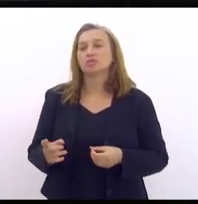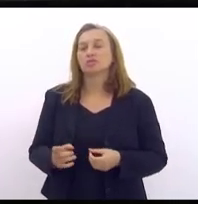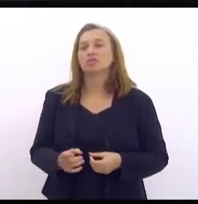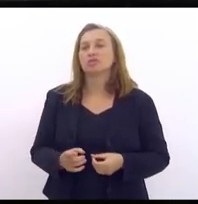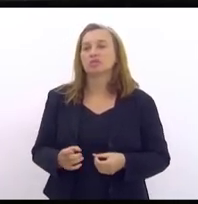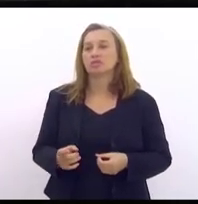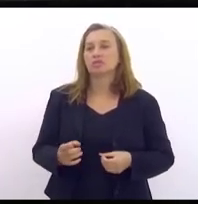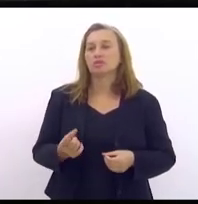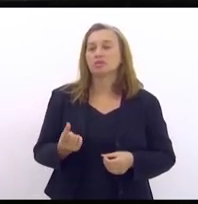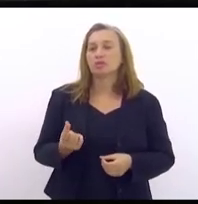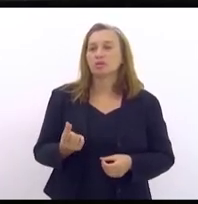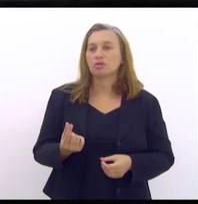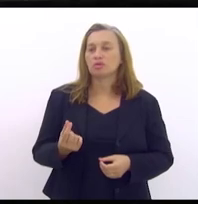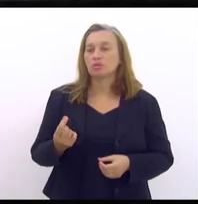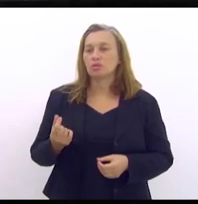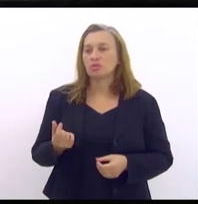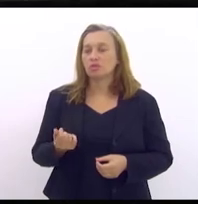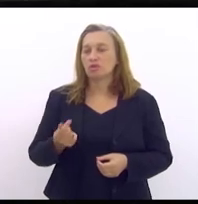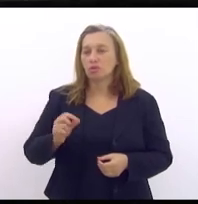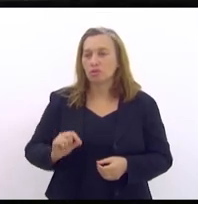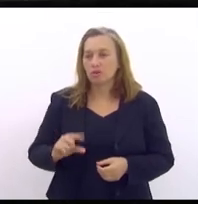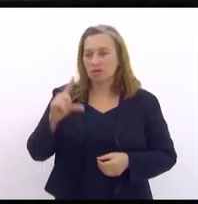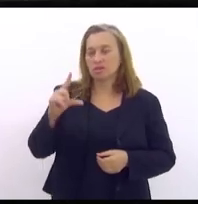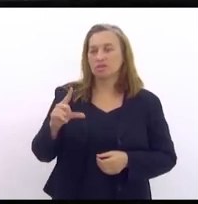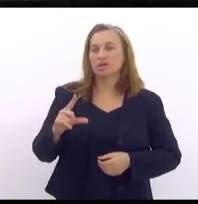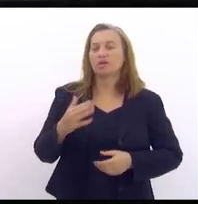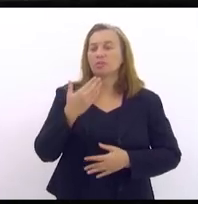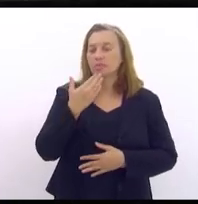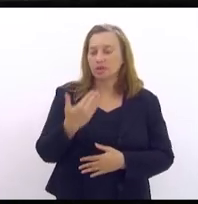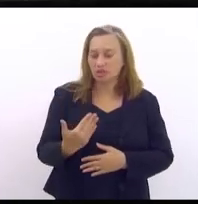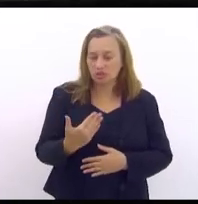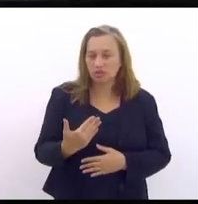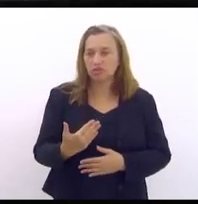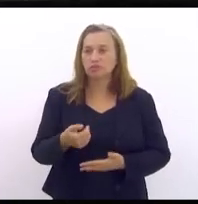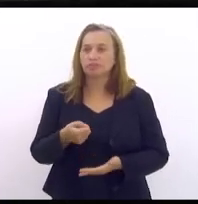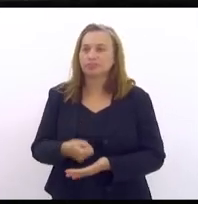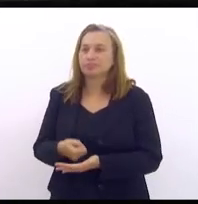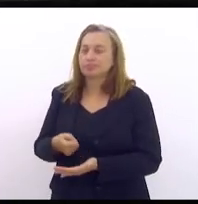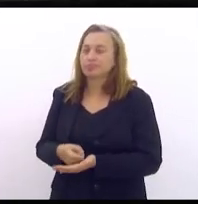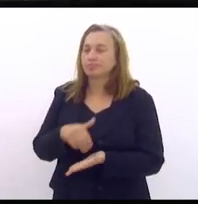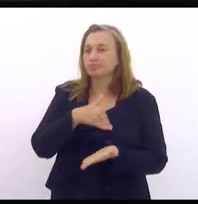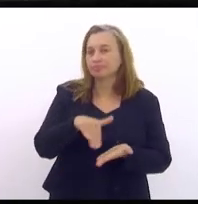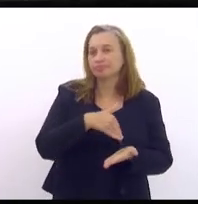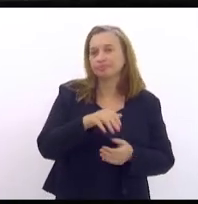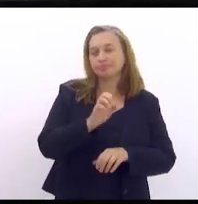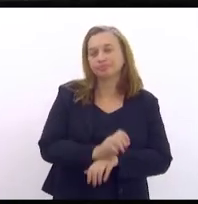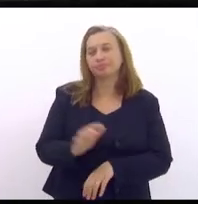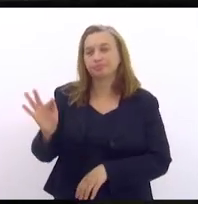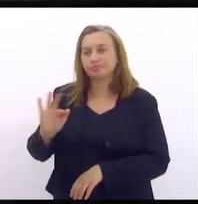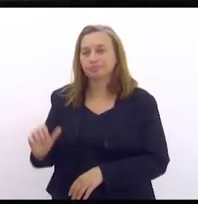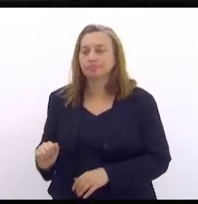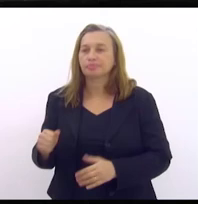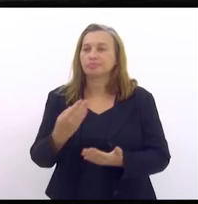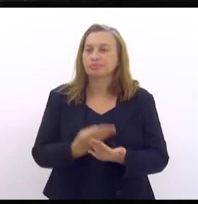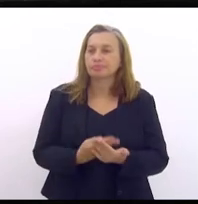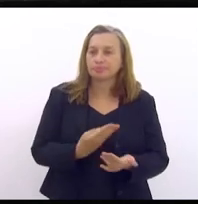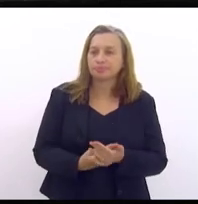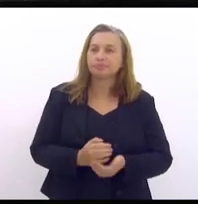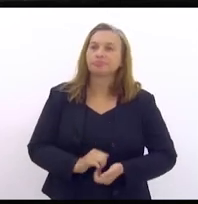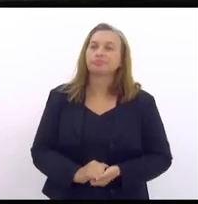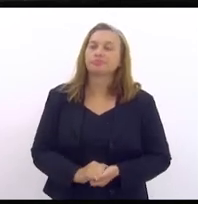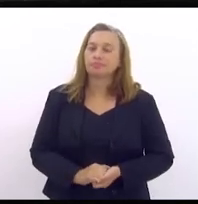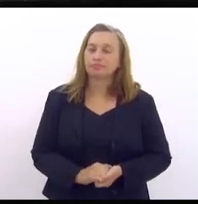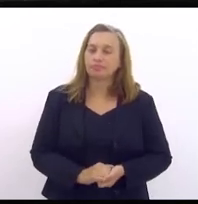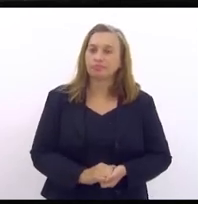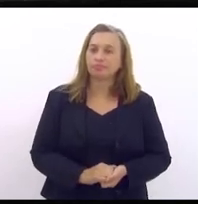da sonegação. Então, eu gostaria de solicitar, de cobrar da Secretaria de Estado de Fazenda esse estudo,